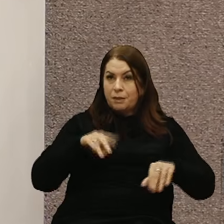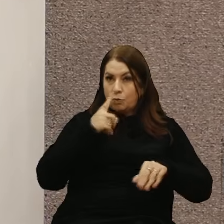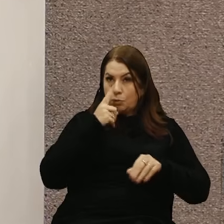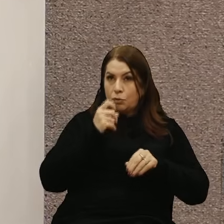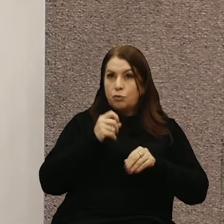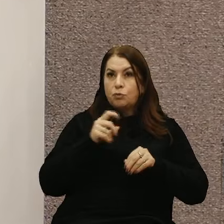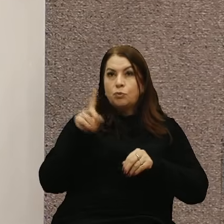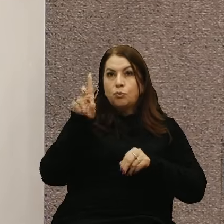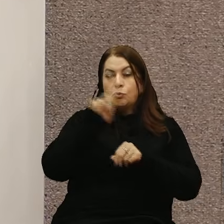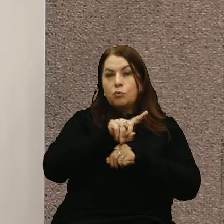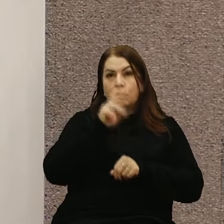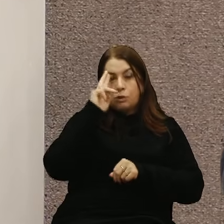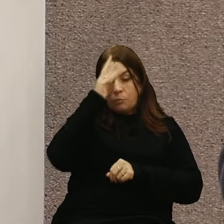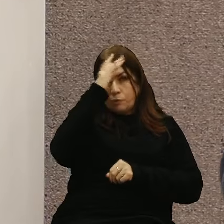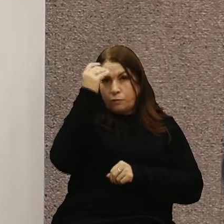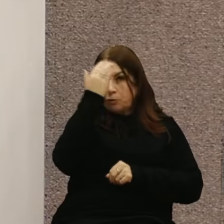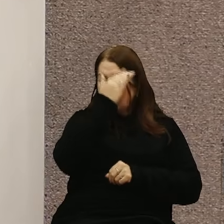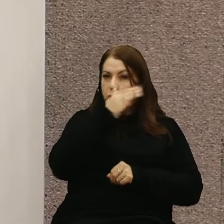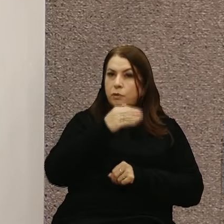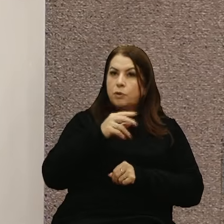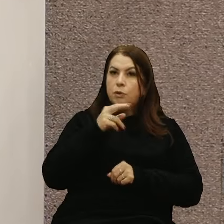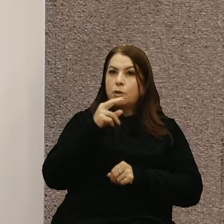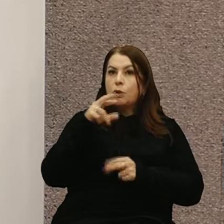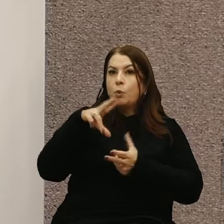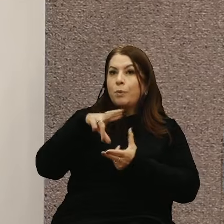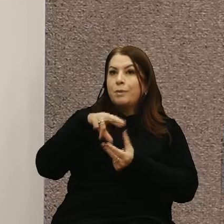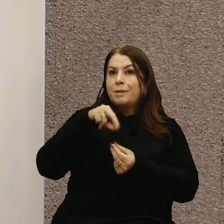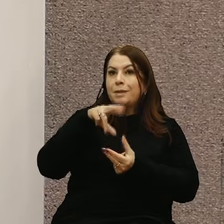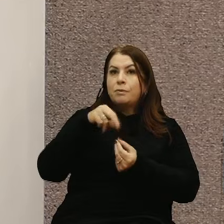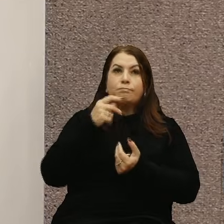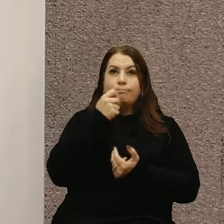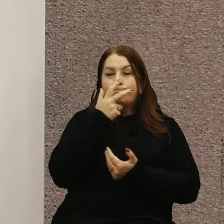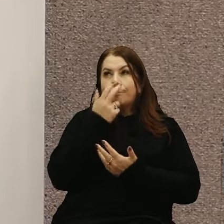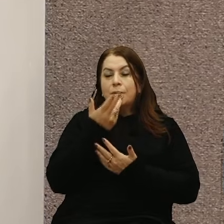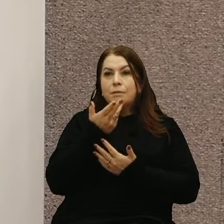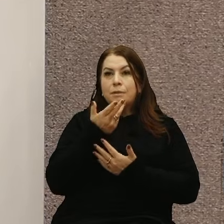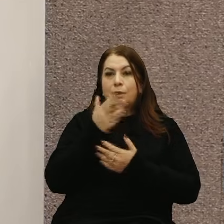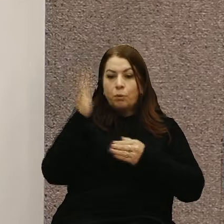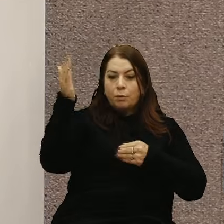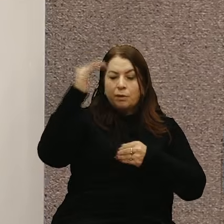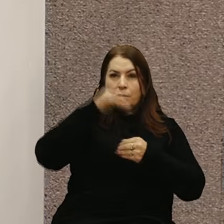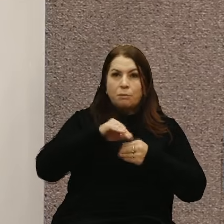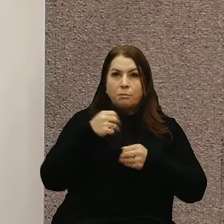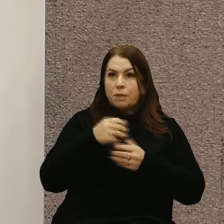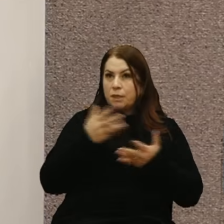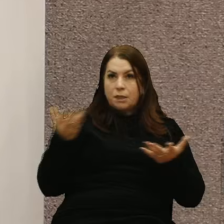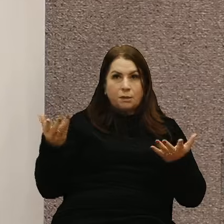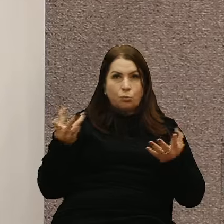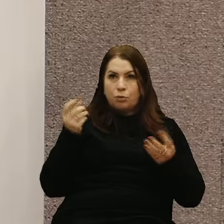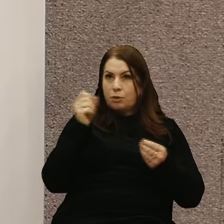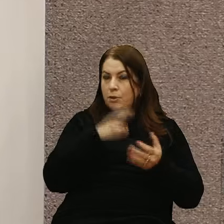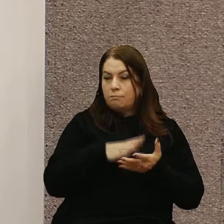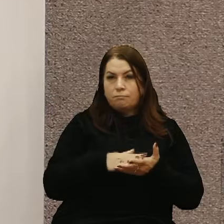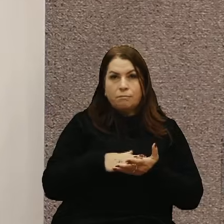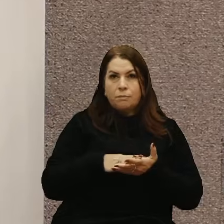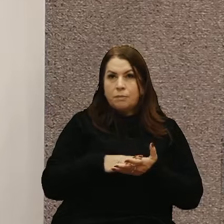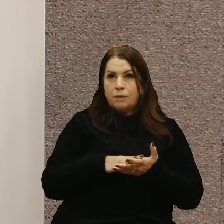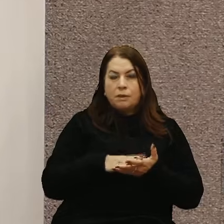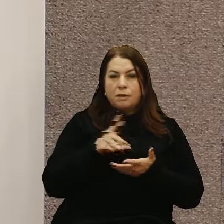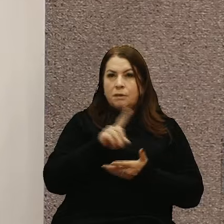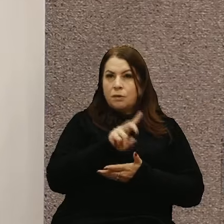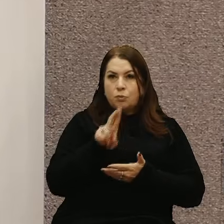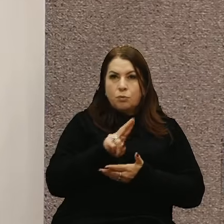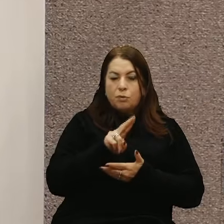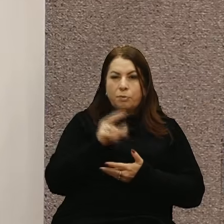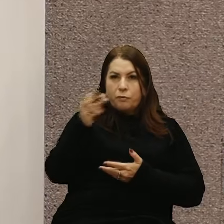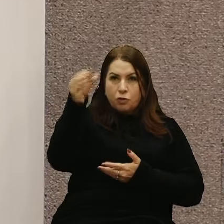o prefeito Adiló até mencionou que o seletivo parece que a tampa nem se faz necessária, né? Porque em muitos casos as pessoas nem sequer utilizam a